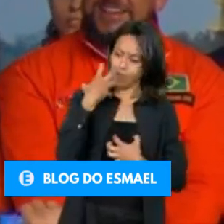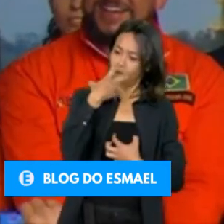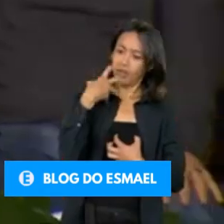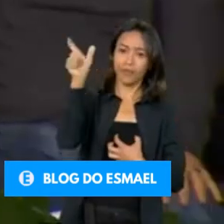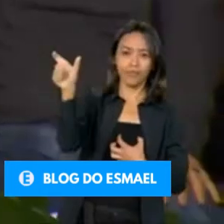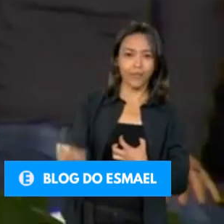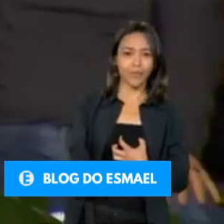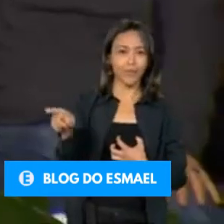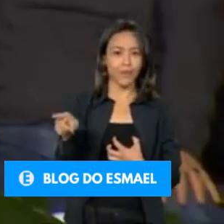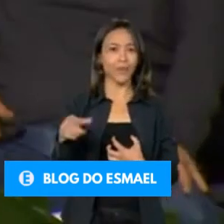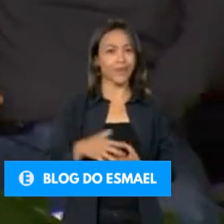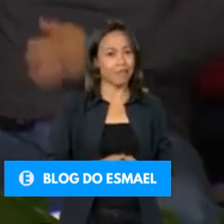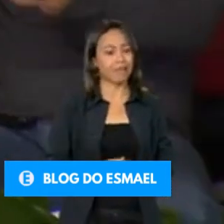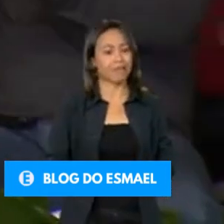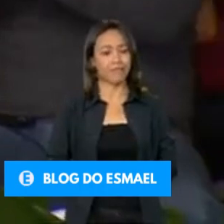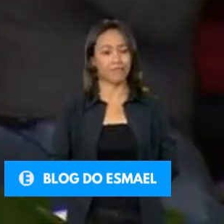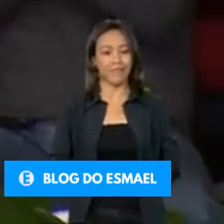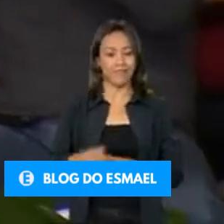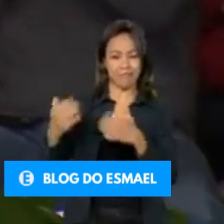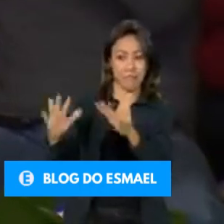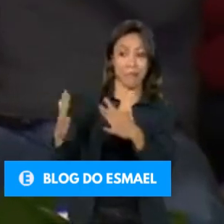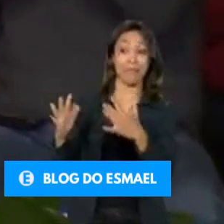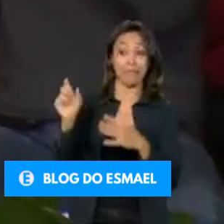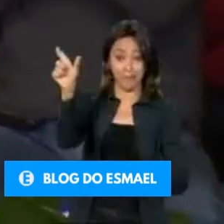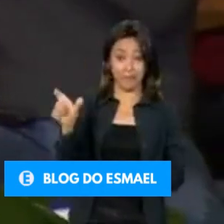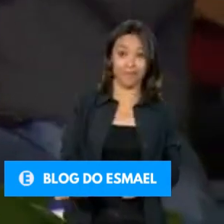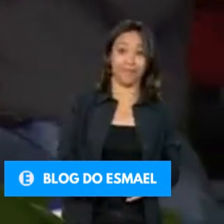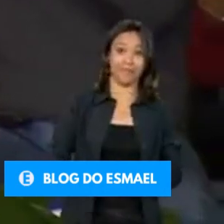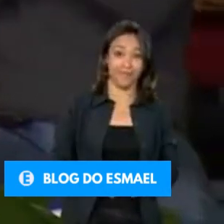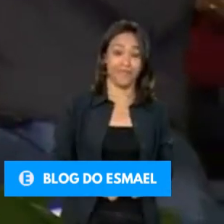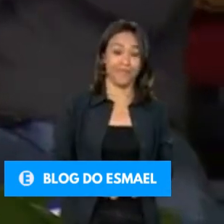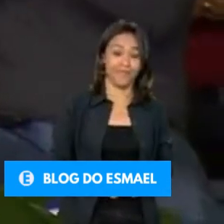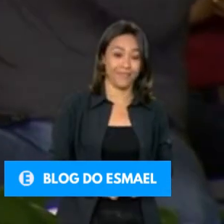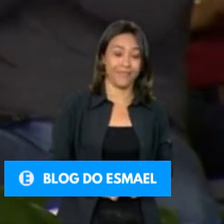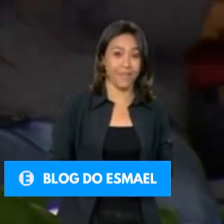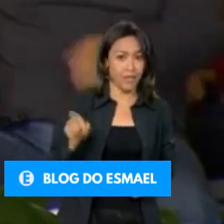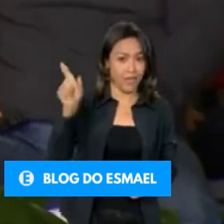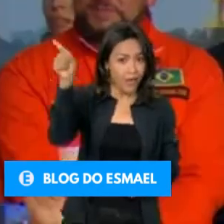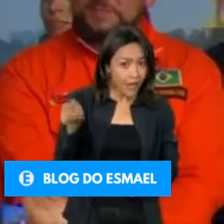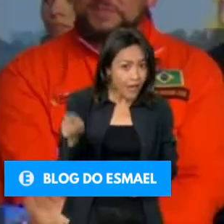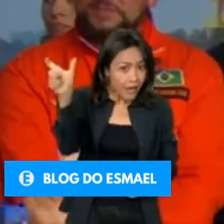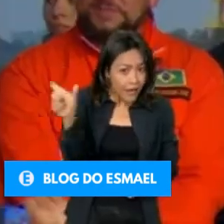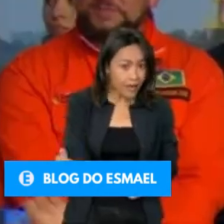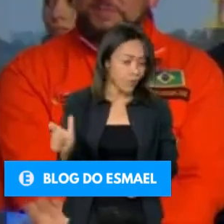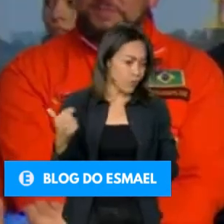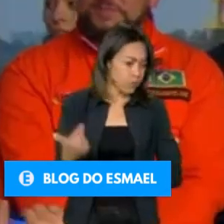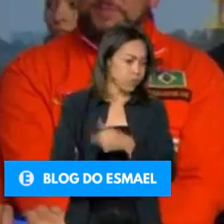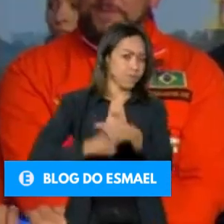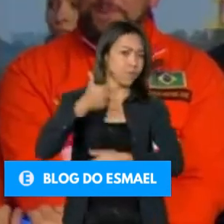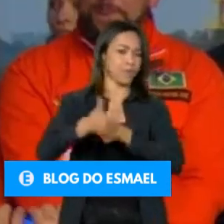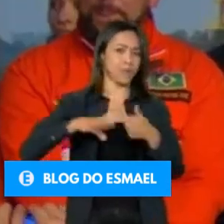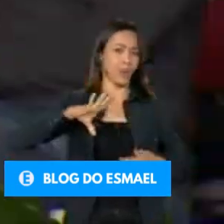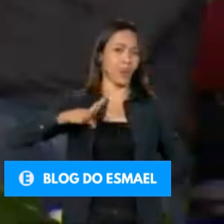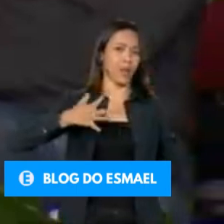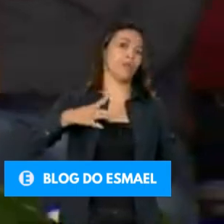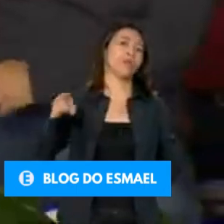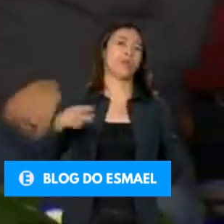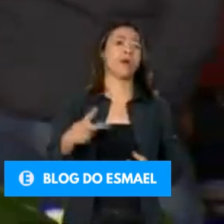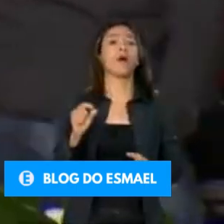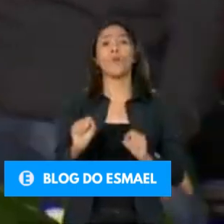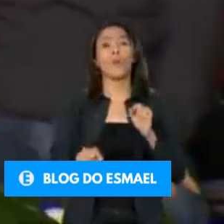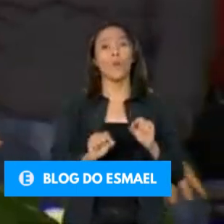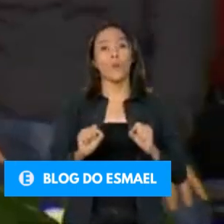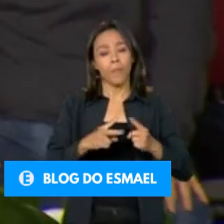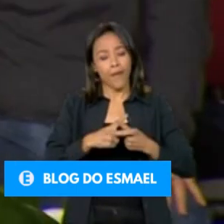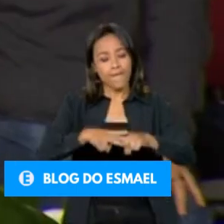uma parte da música dos cantores. Meus parabéns, que tem feito um trabalho muito corajoso para recuperar